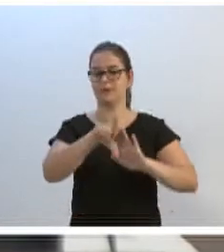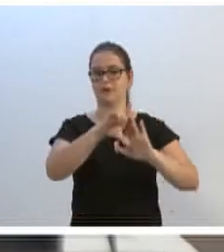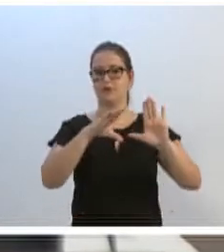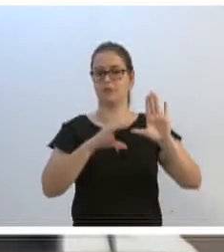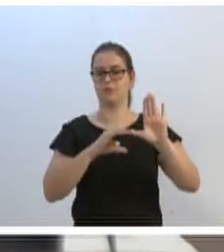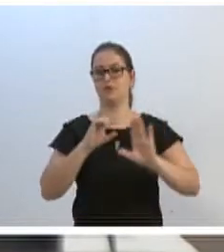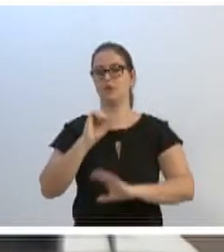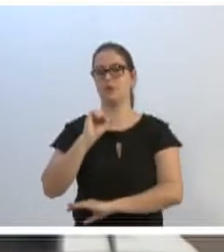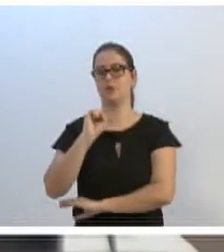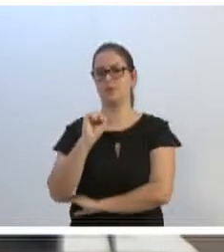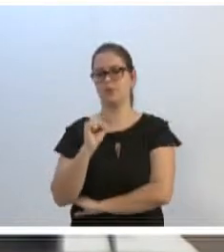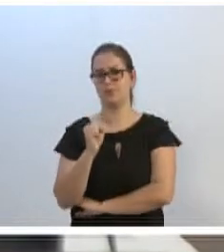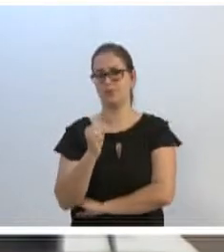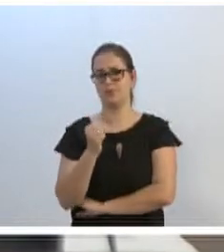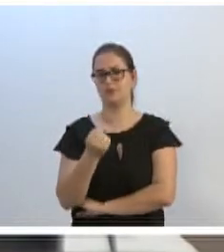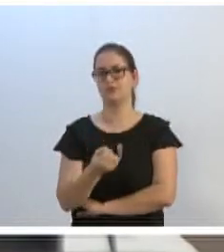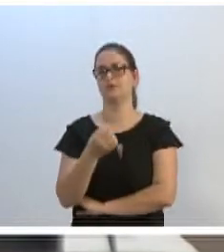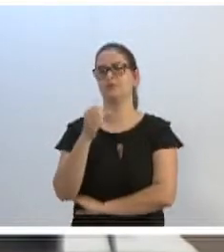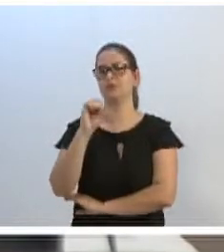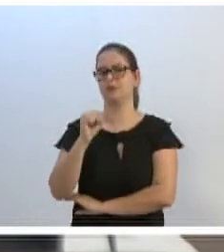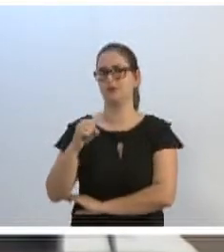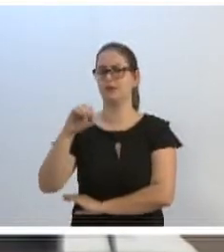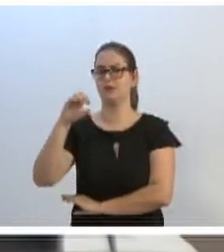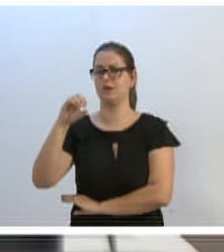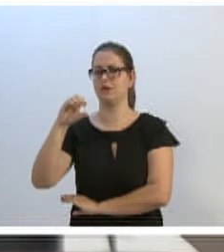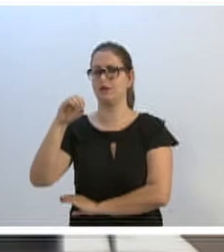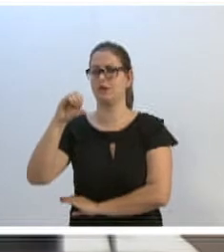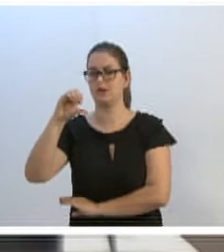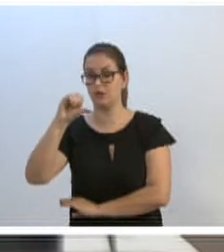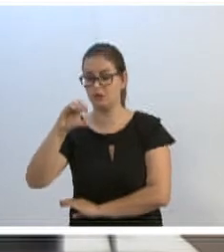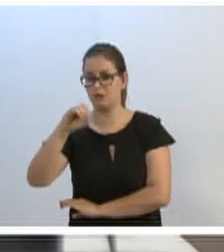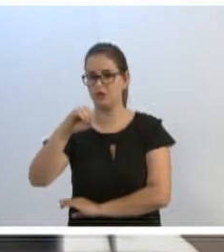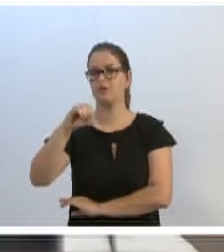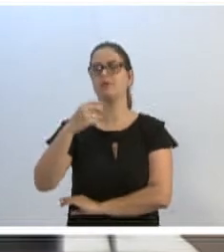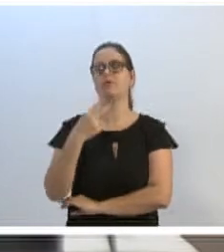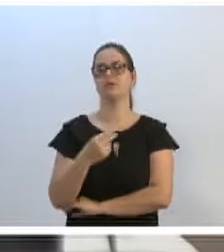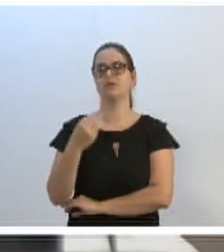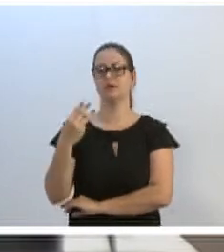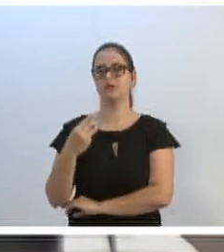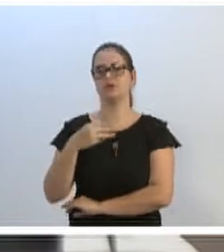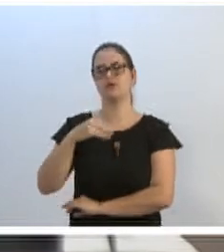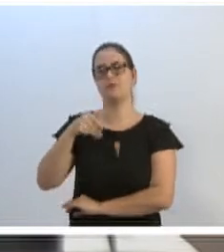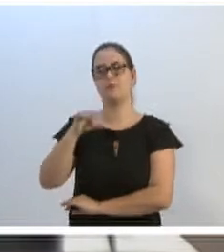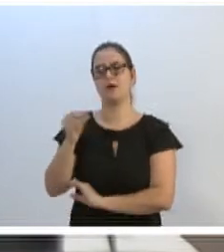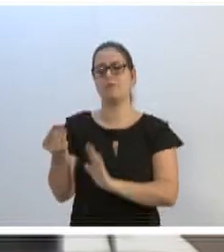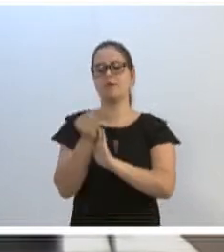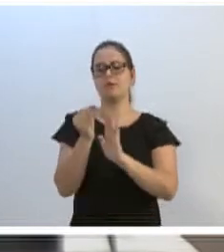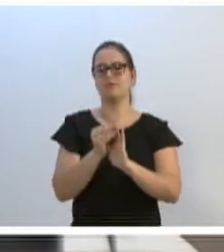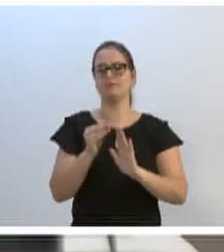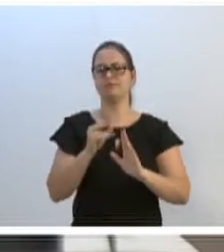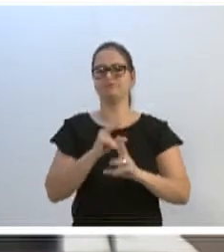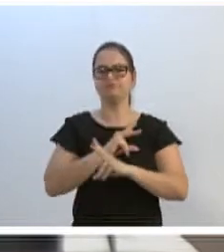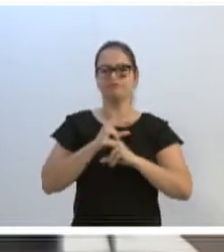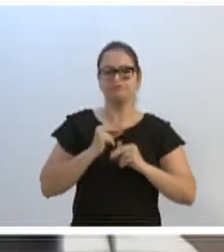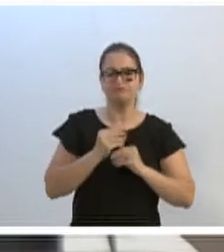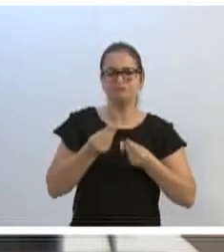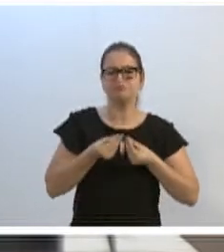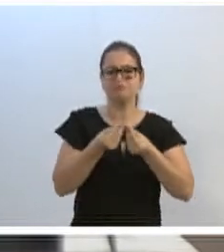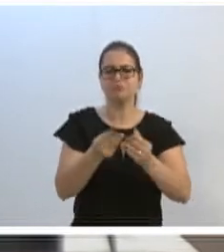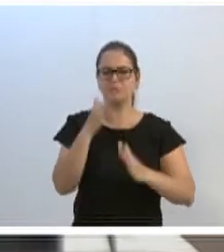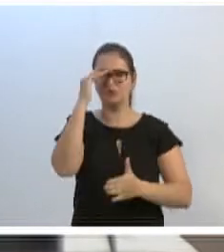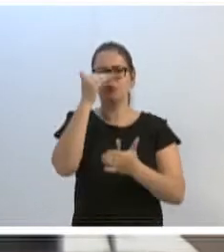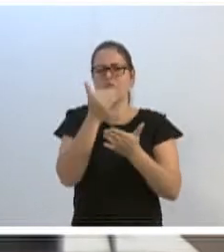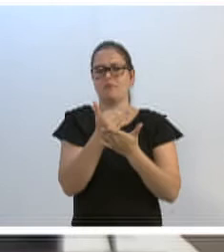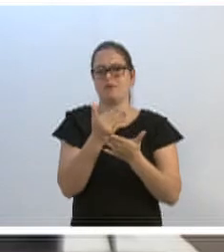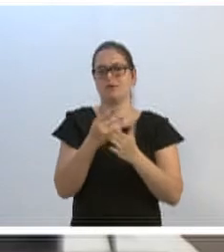número 889, de 21 de maio de 2013, para fixar o valor de gratificação de função de